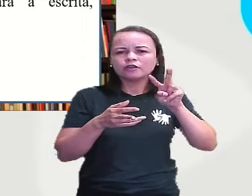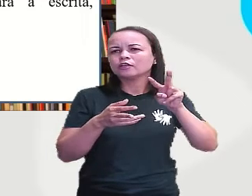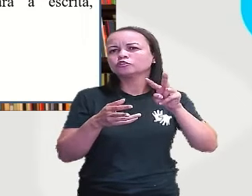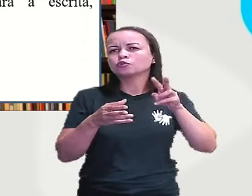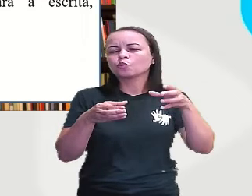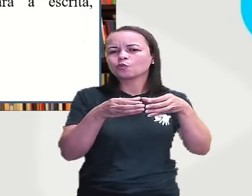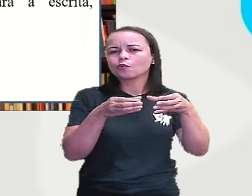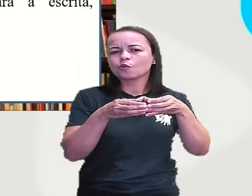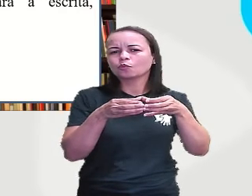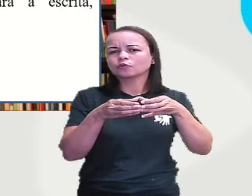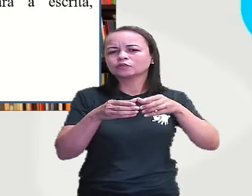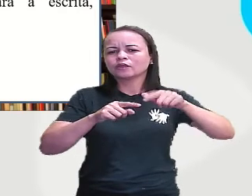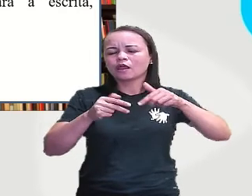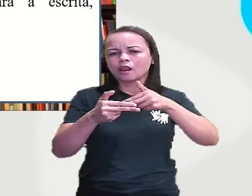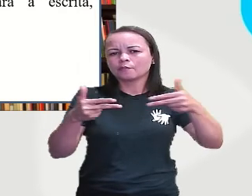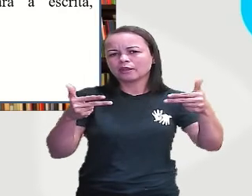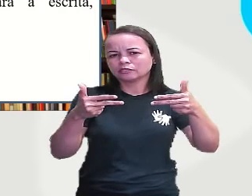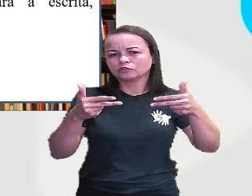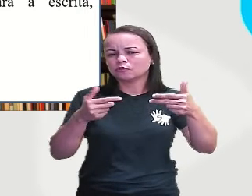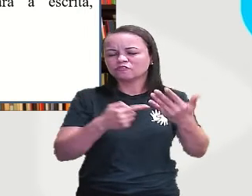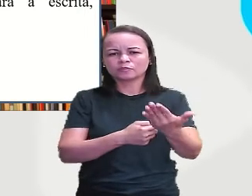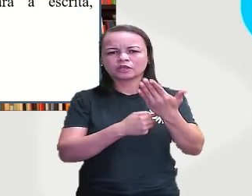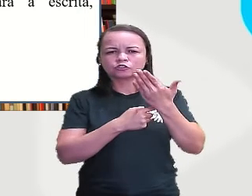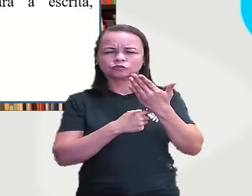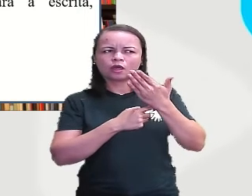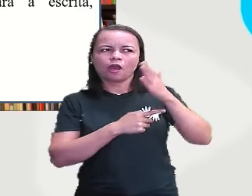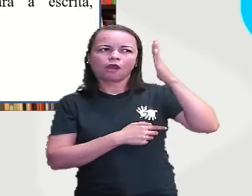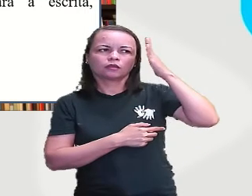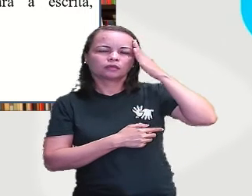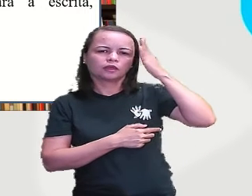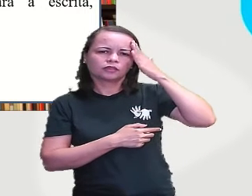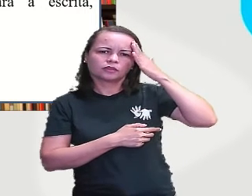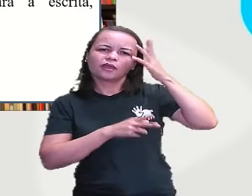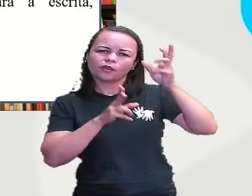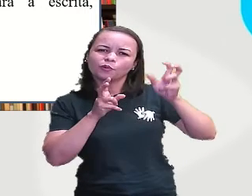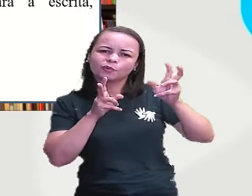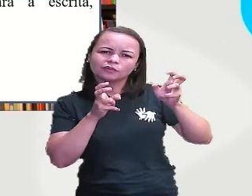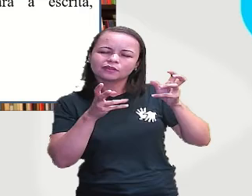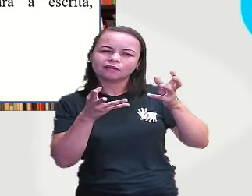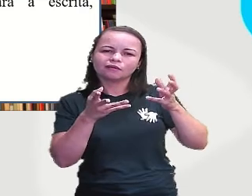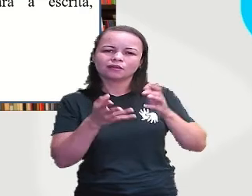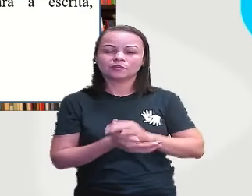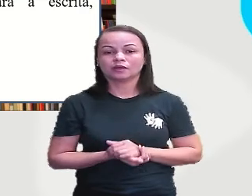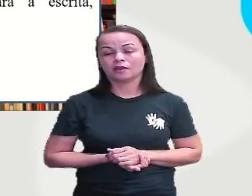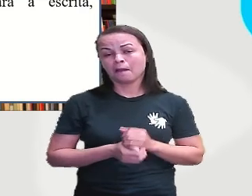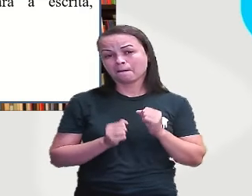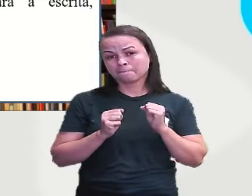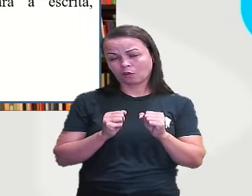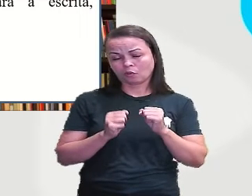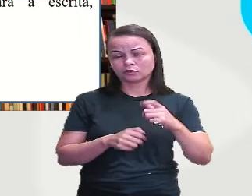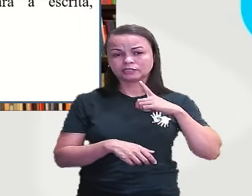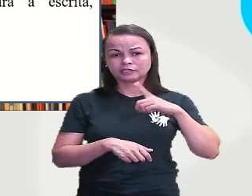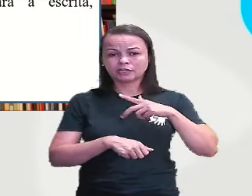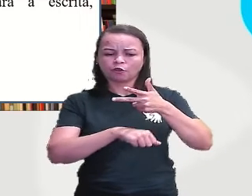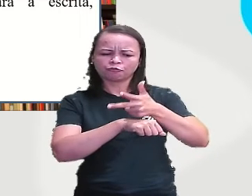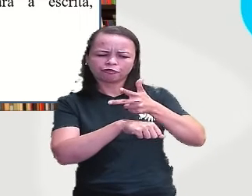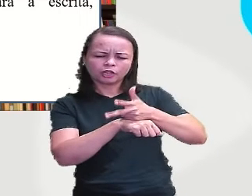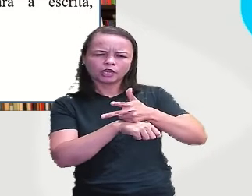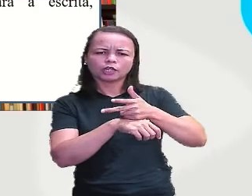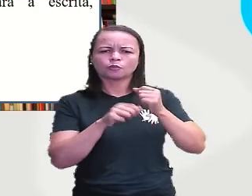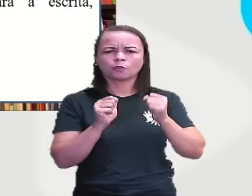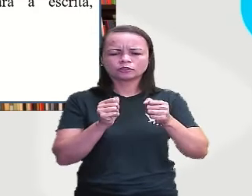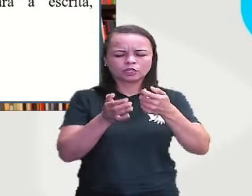elementos que vão me ajudar a compreender um assunto, né? Então pode ter um vídeo, pode ter um texto